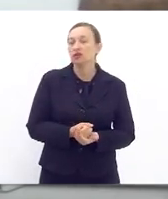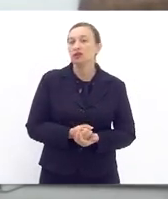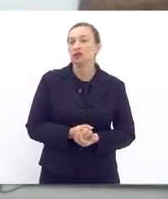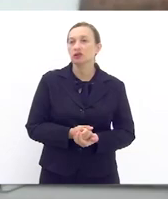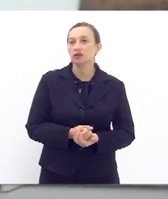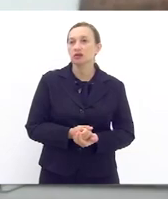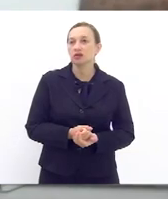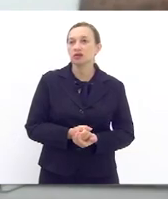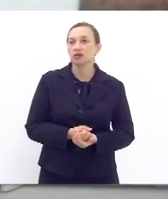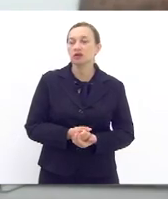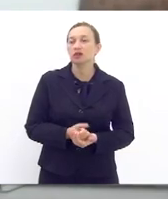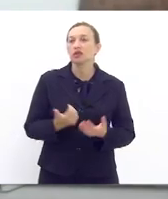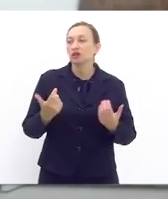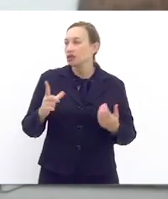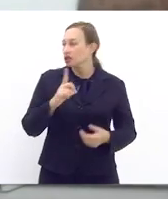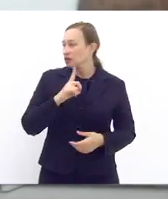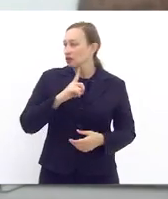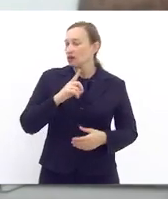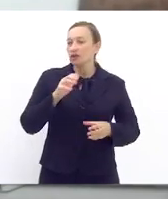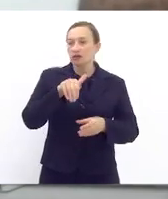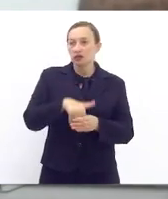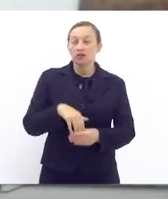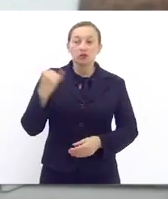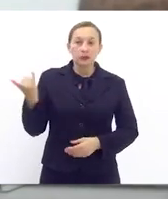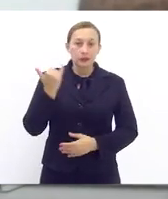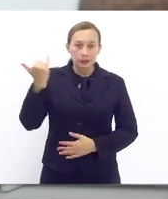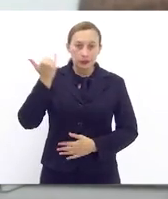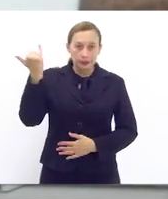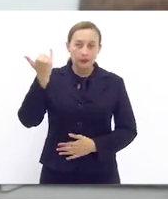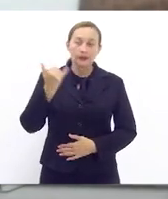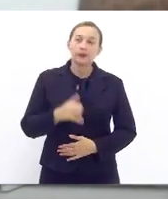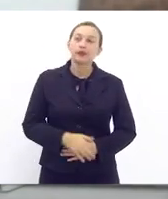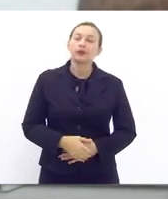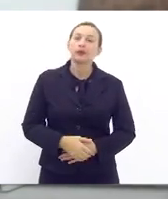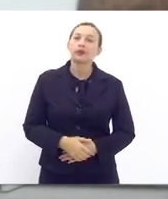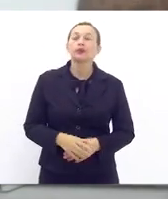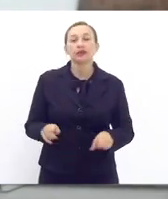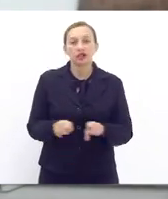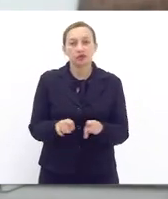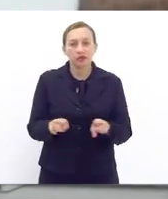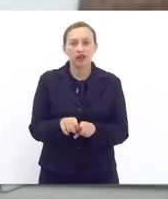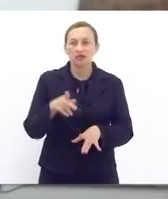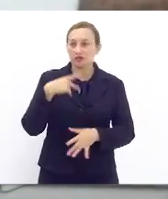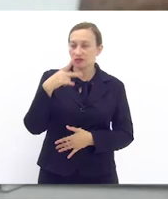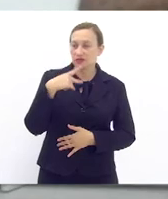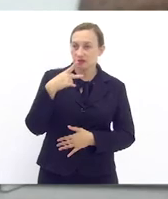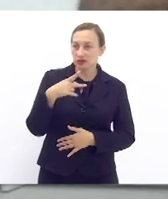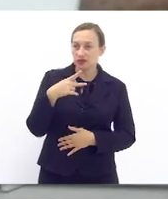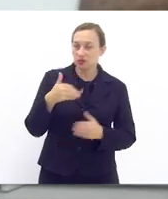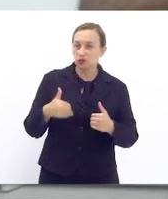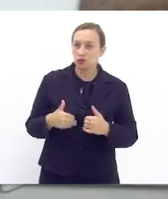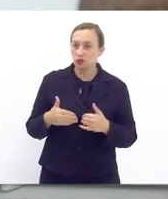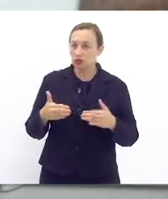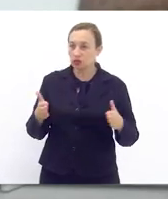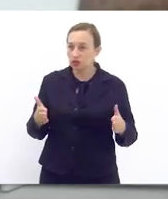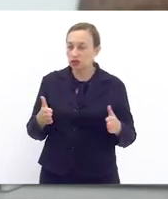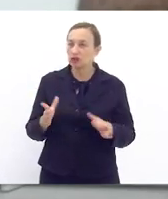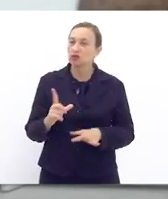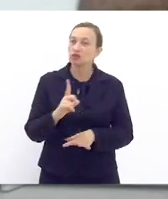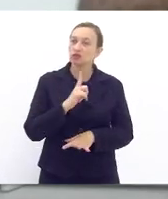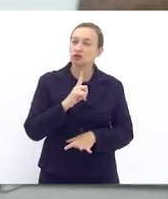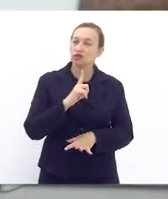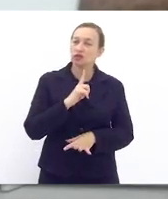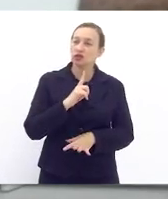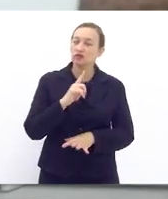de que nós tivemos votações muito importantes destaco também que na abertura quando houve